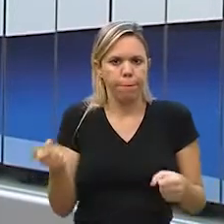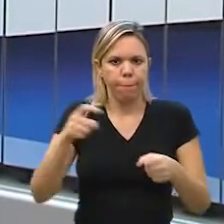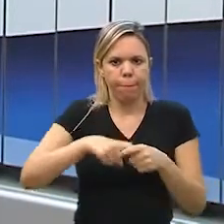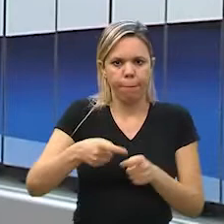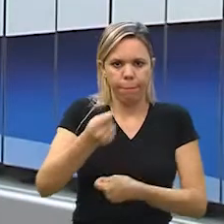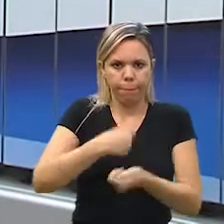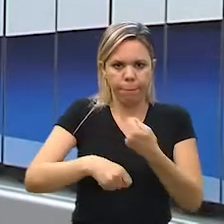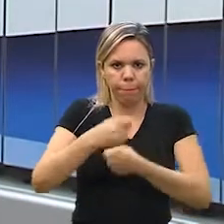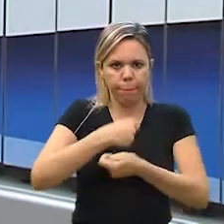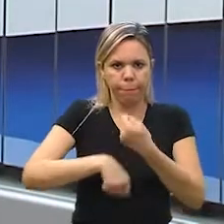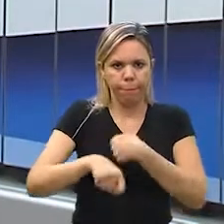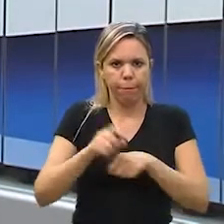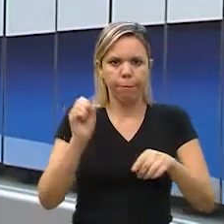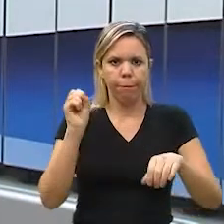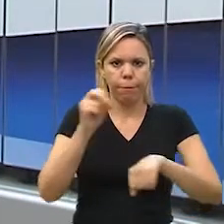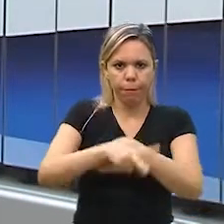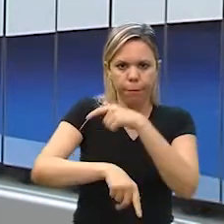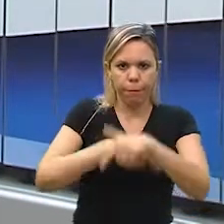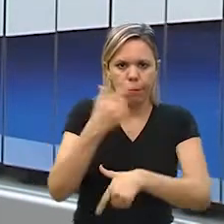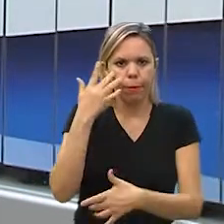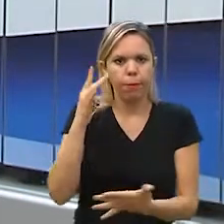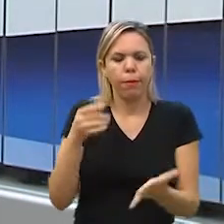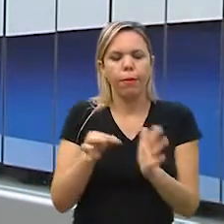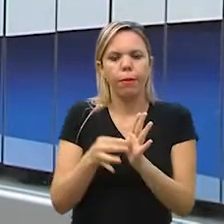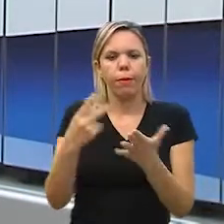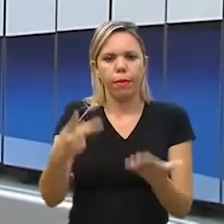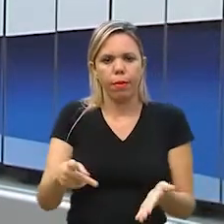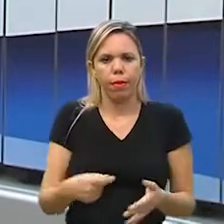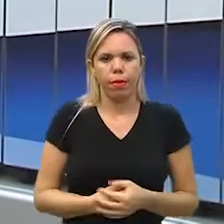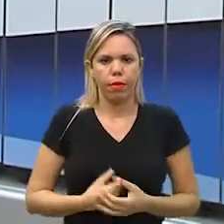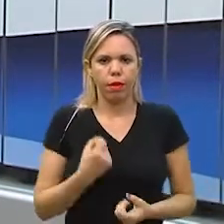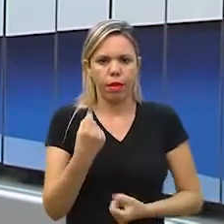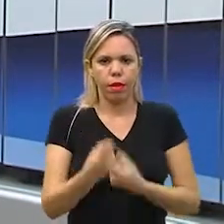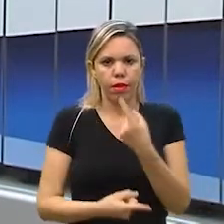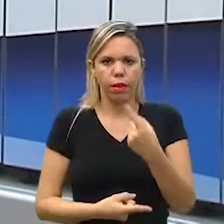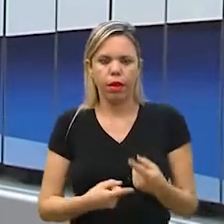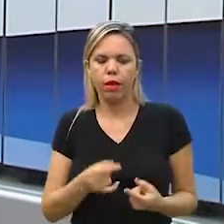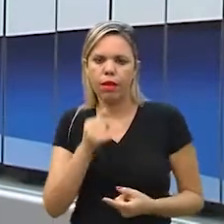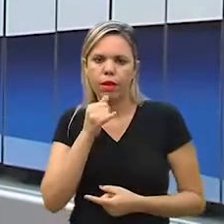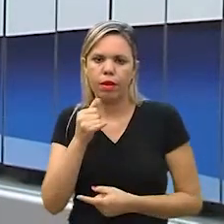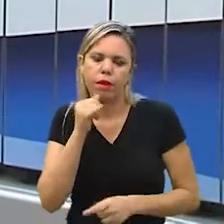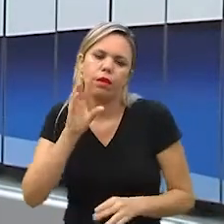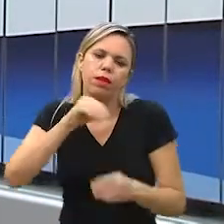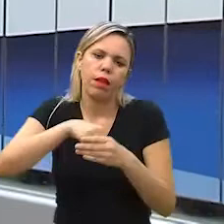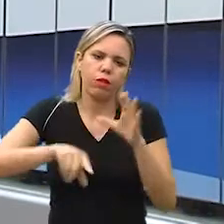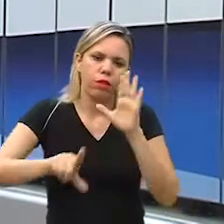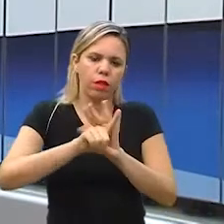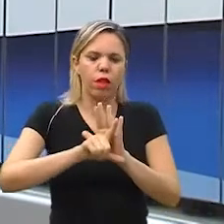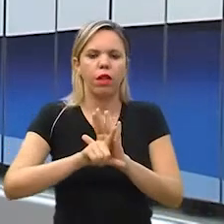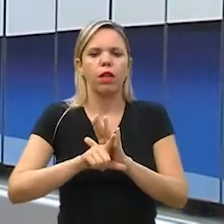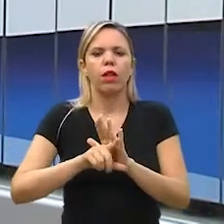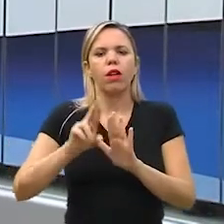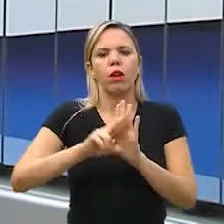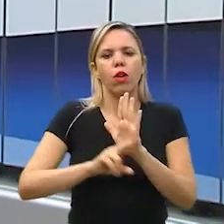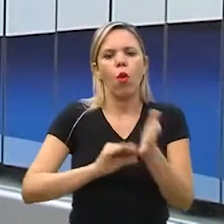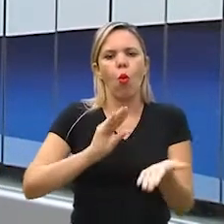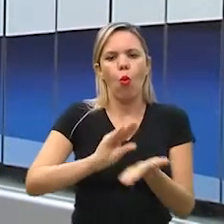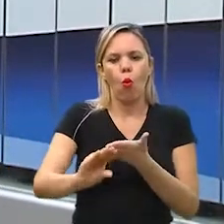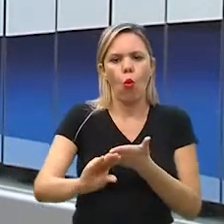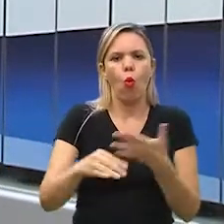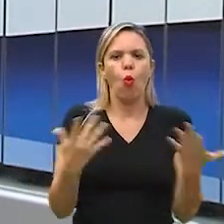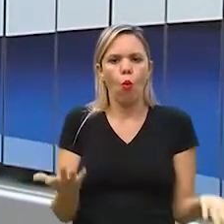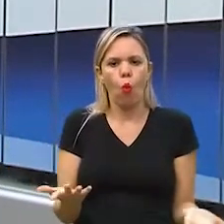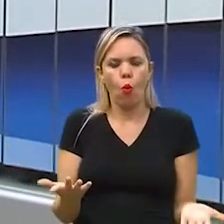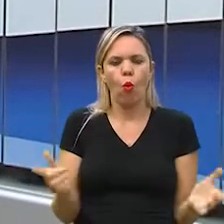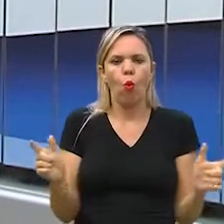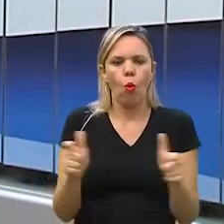a economia e emprego? Na sua visão, colocar alguns dispositivos na lei de diretrizes orçamentárias